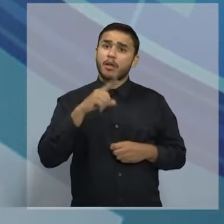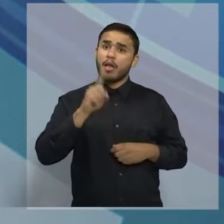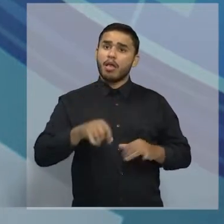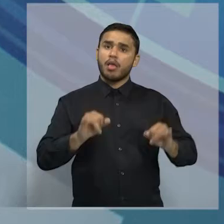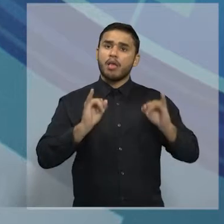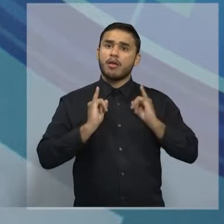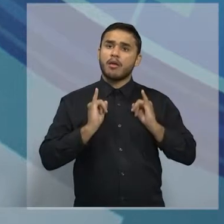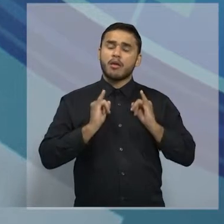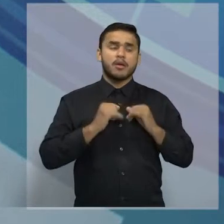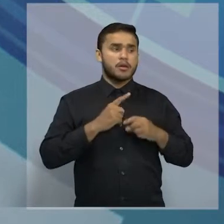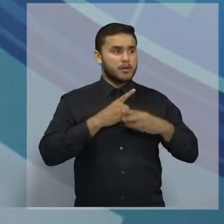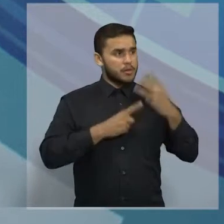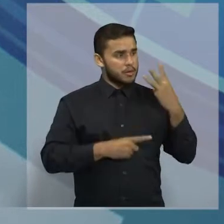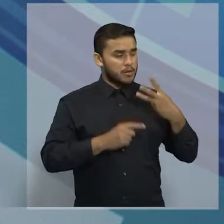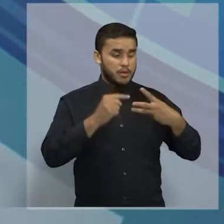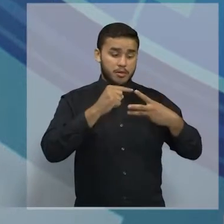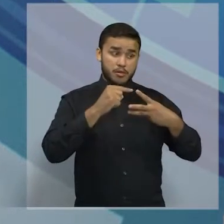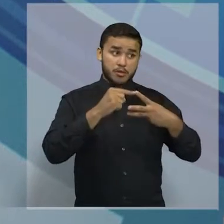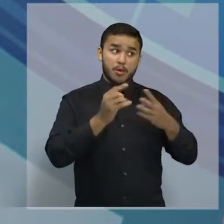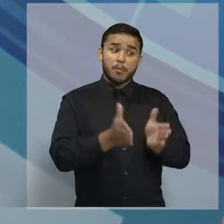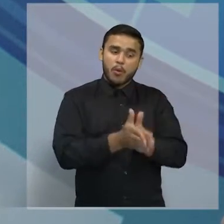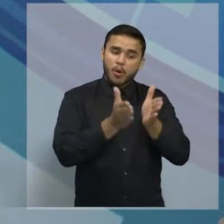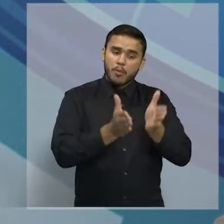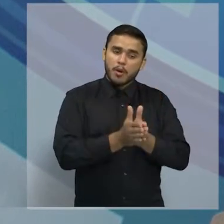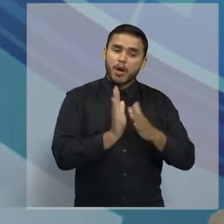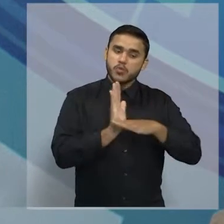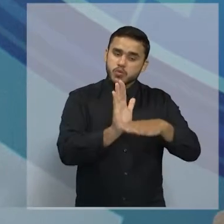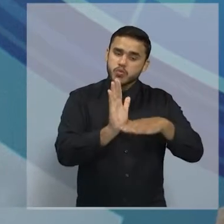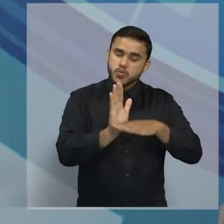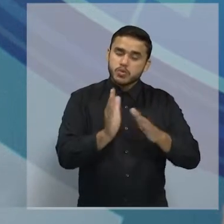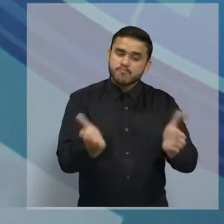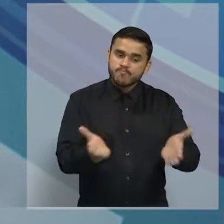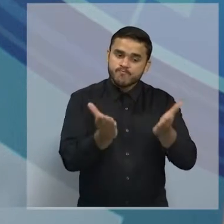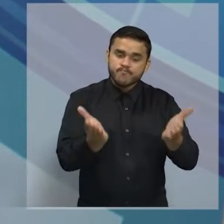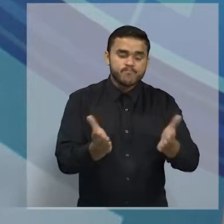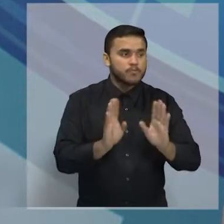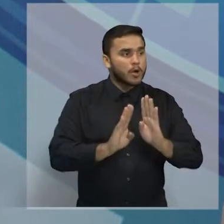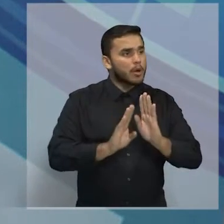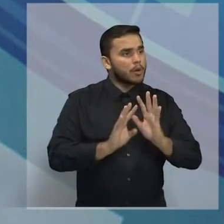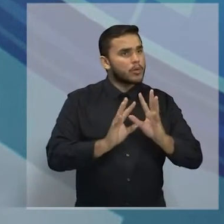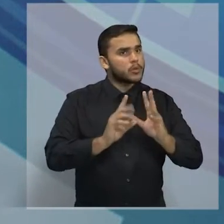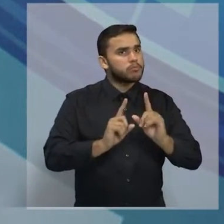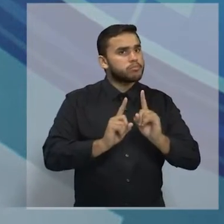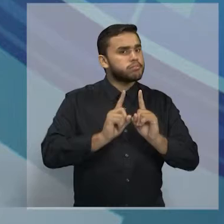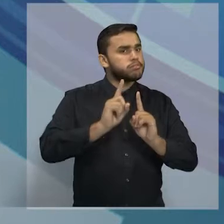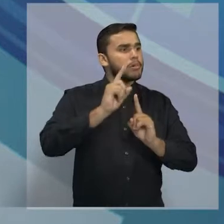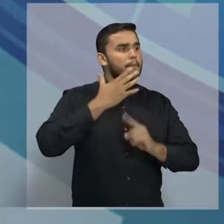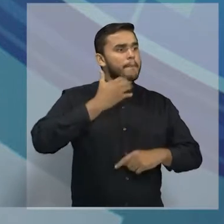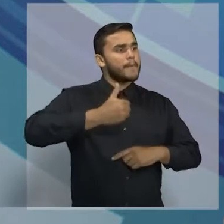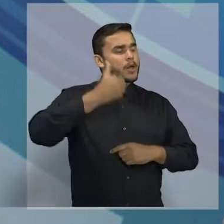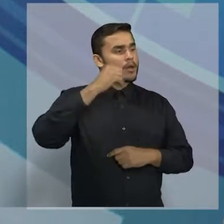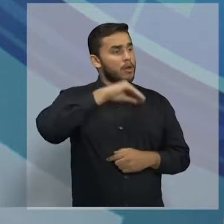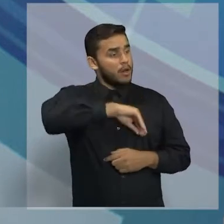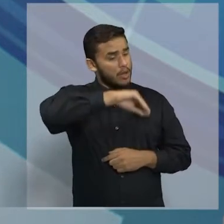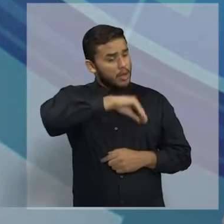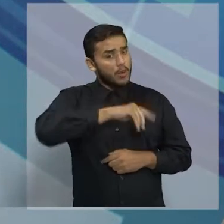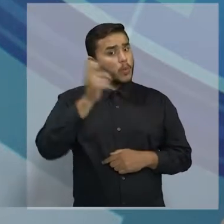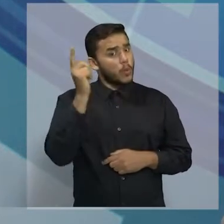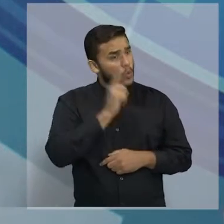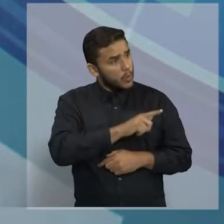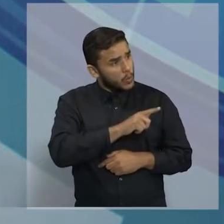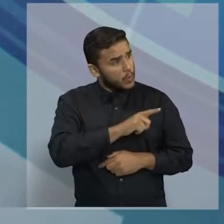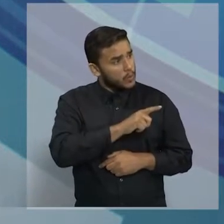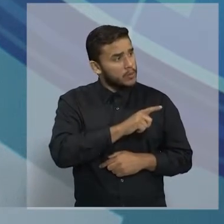Previdência precisa combater pobreza, quer dizer, um caráter assistencial, quer dizer, combater pobreza no sentido de garantir renda